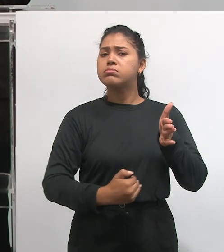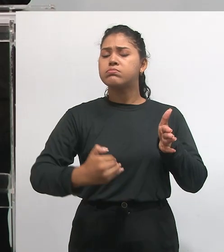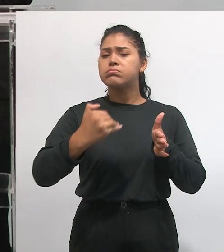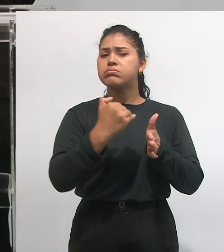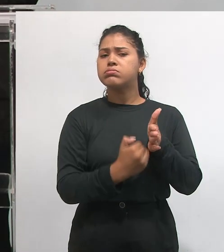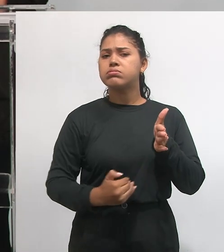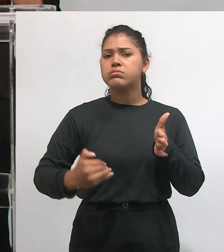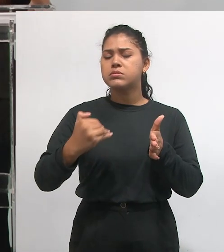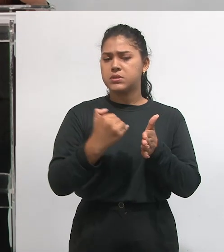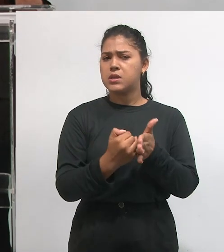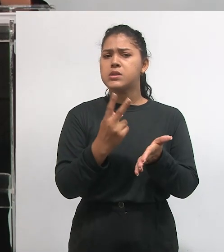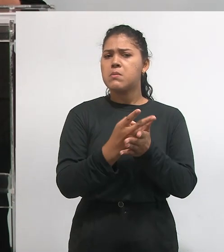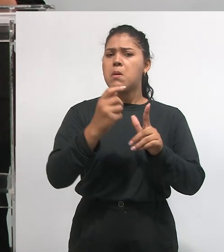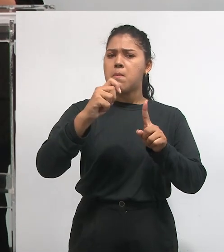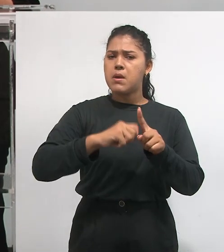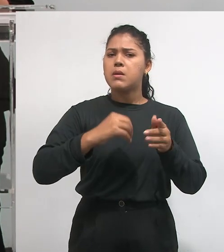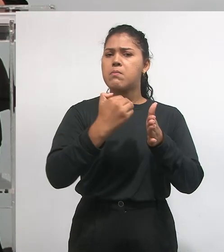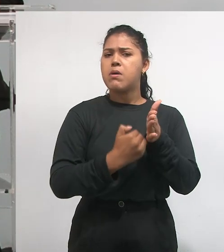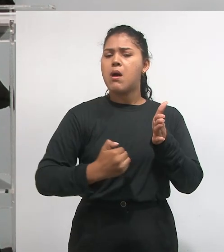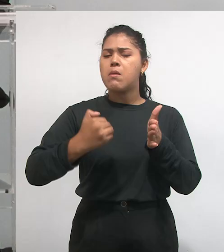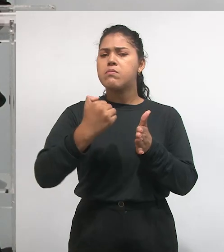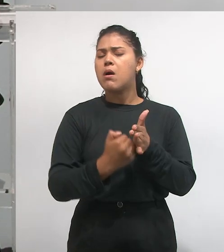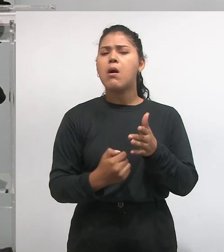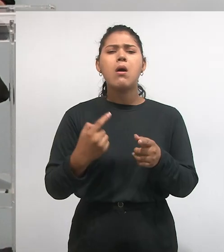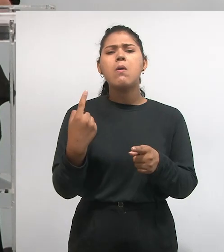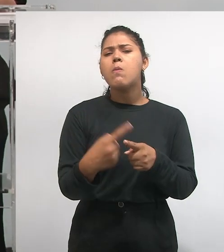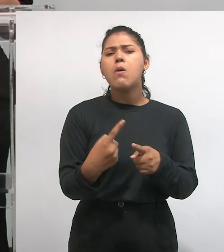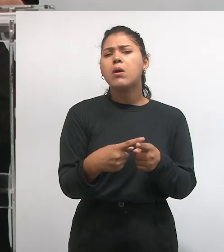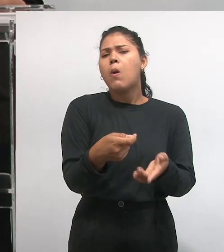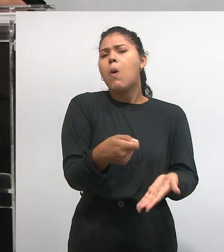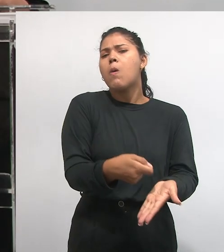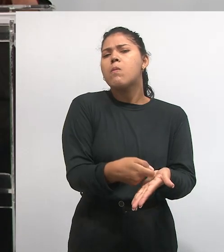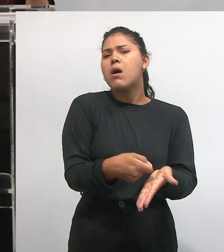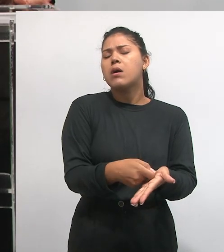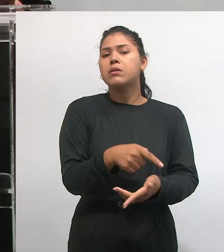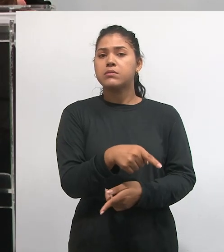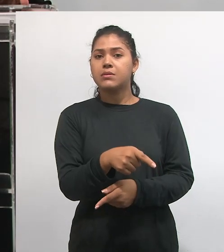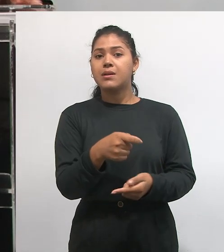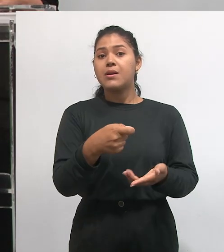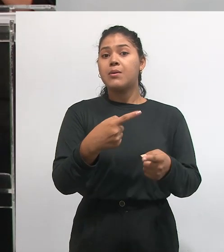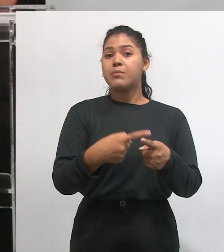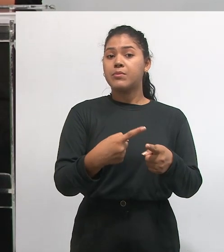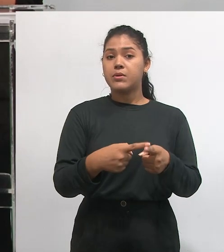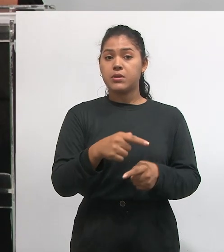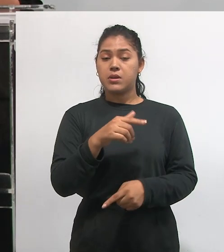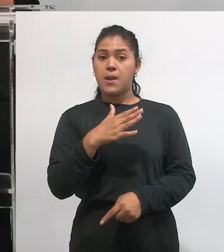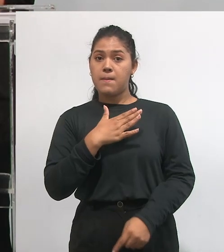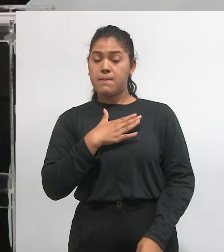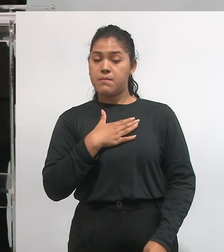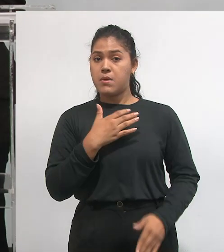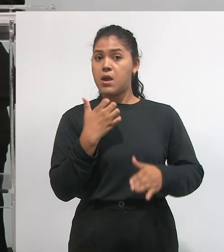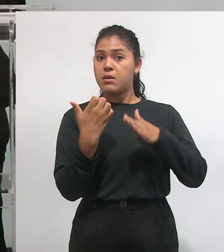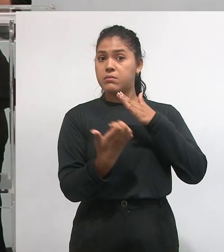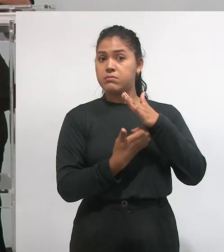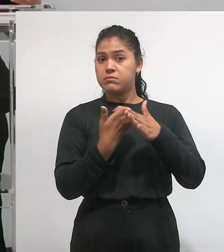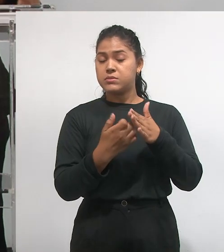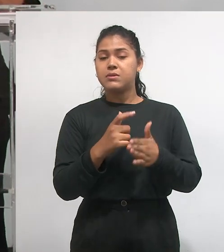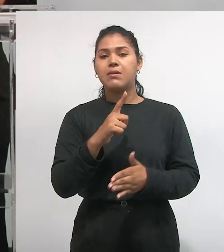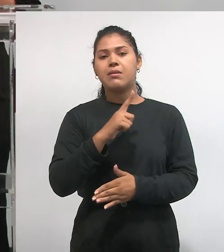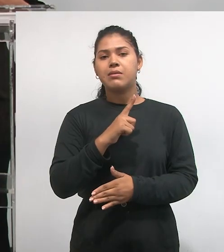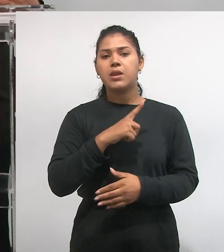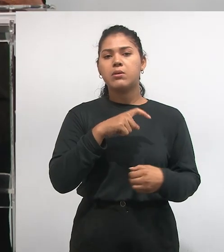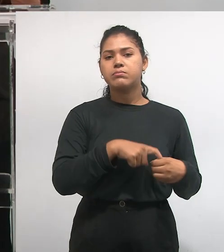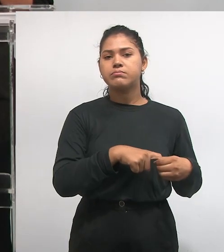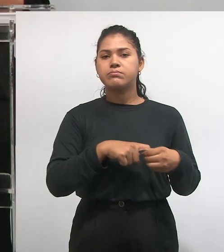aqui, o que acontece? Por que tem vínculo com a obrigação, né? Porque aqui no caso, o meu empregador, ele tem